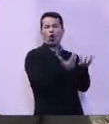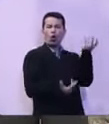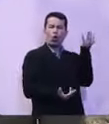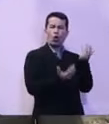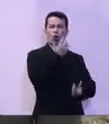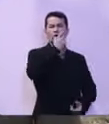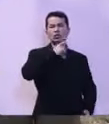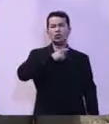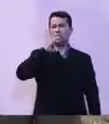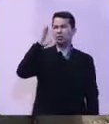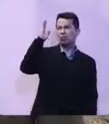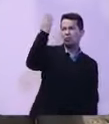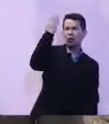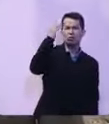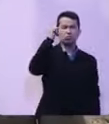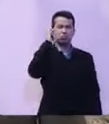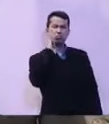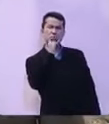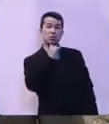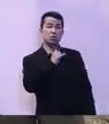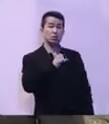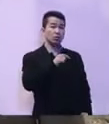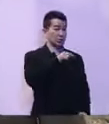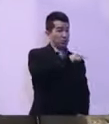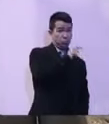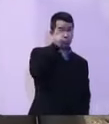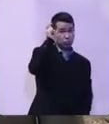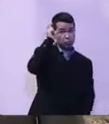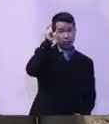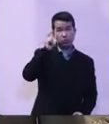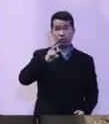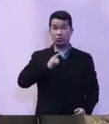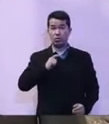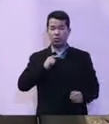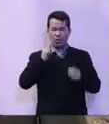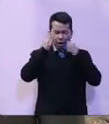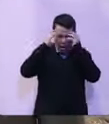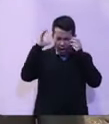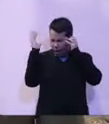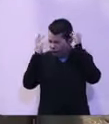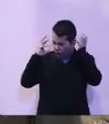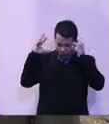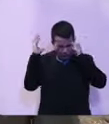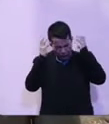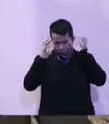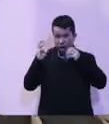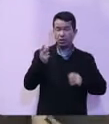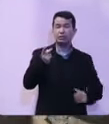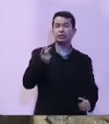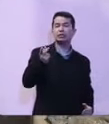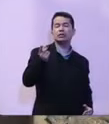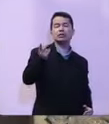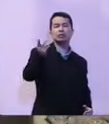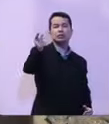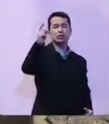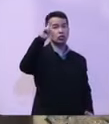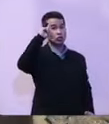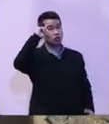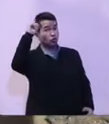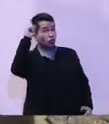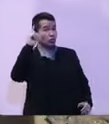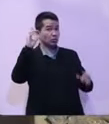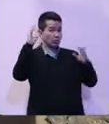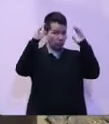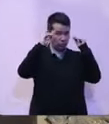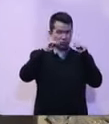foram atormentados para todo sempre, de dia e de noite. E então viu um grande trono